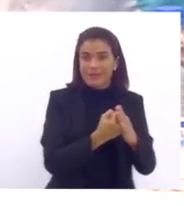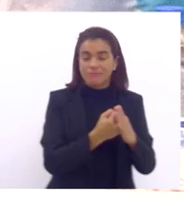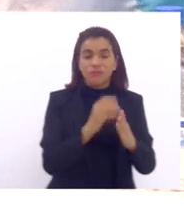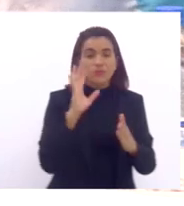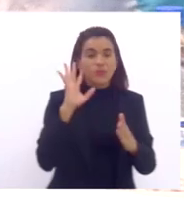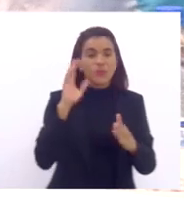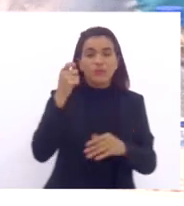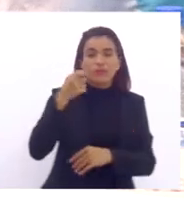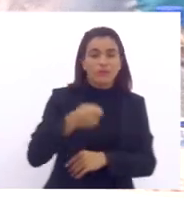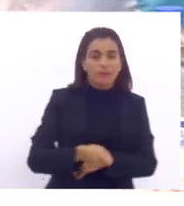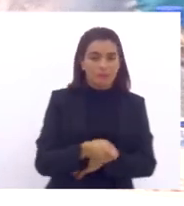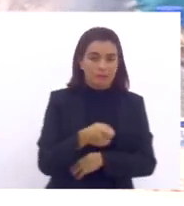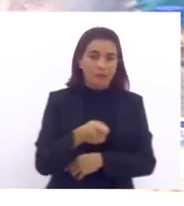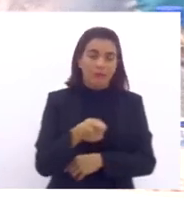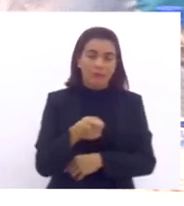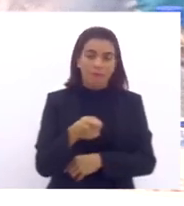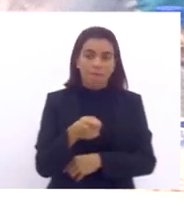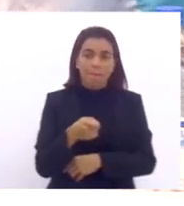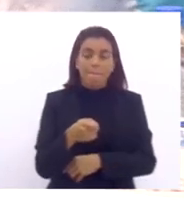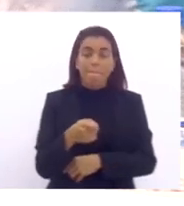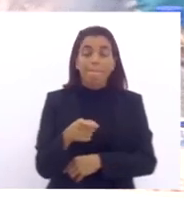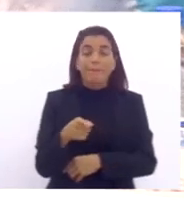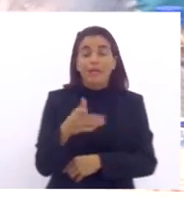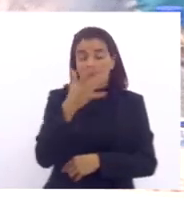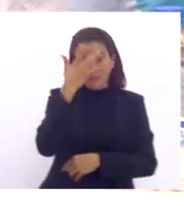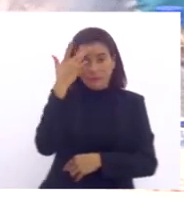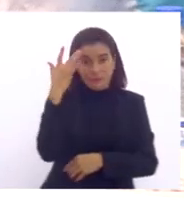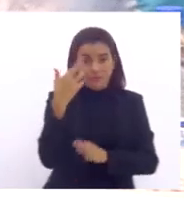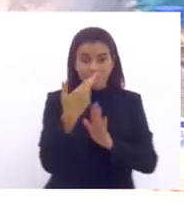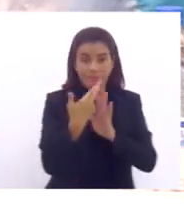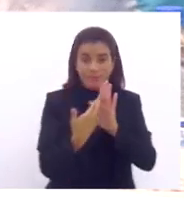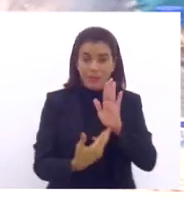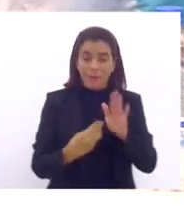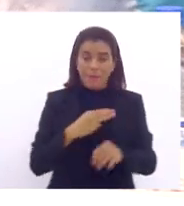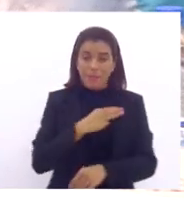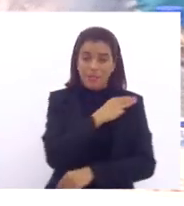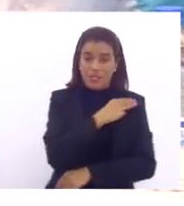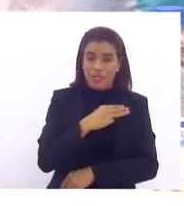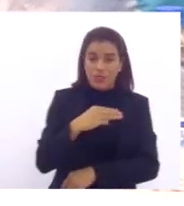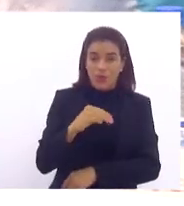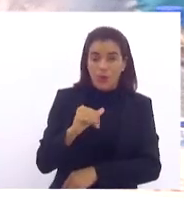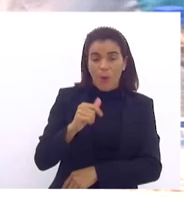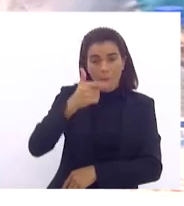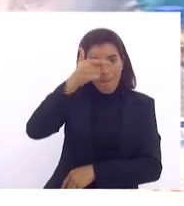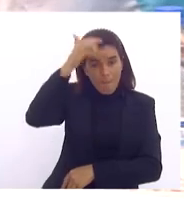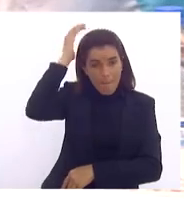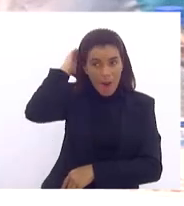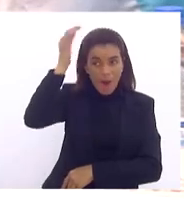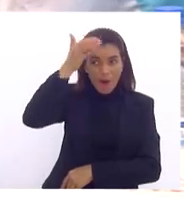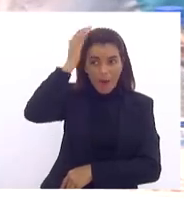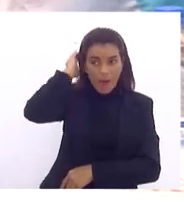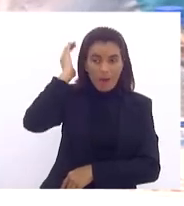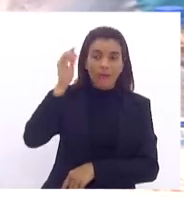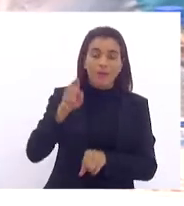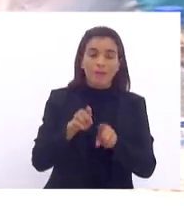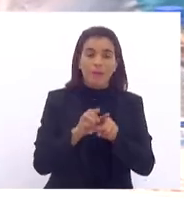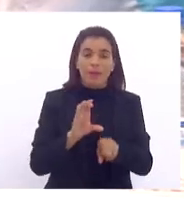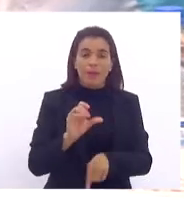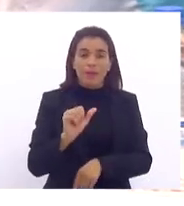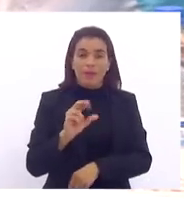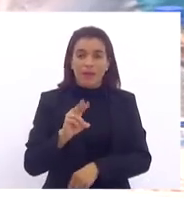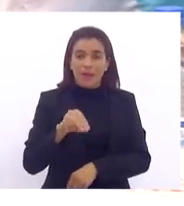assentes eleitos os relatores então ministro marco Aurélio e ainda ministra Carmen Lúcia